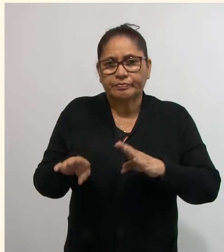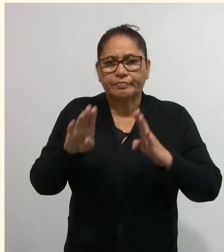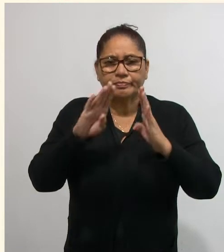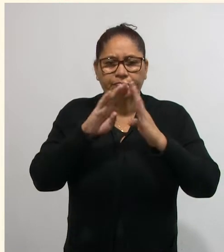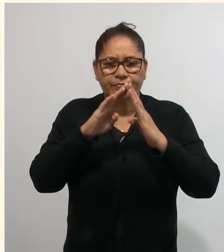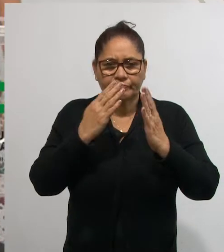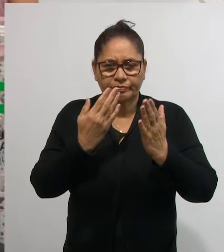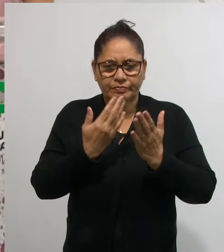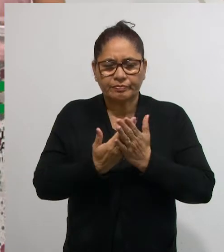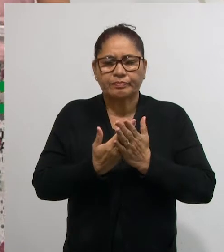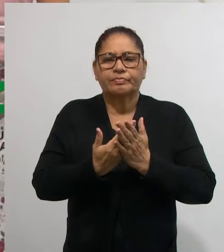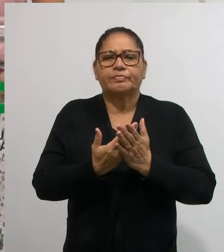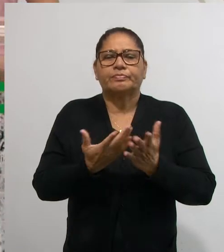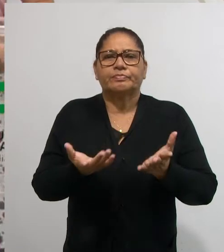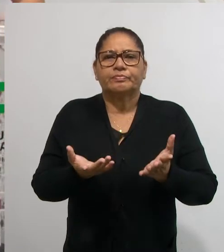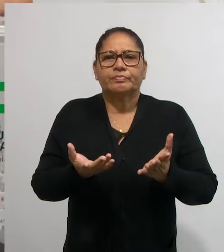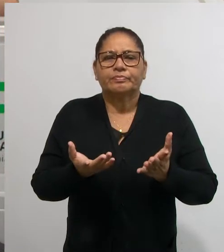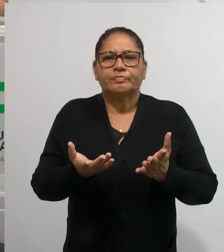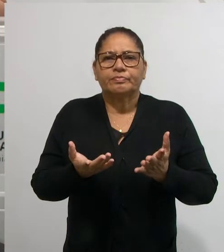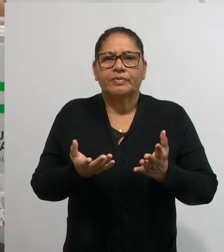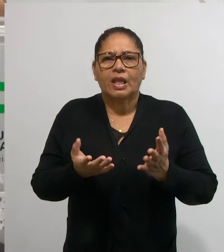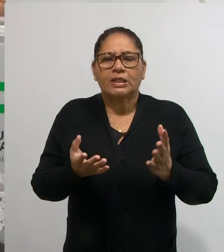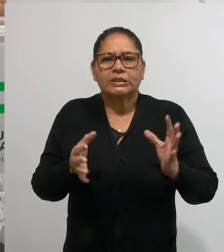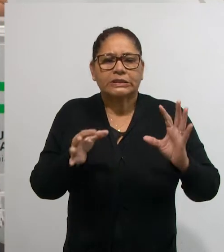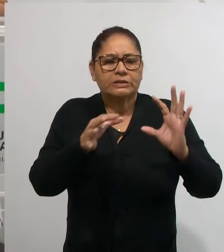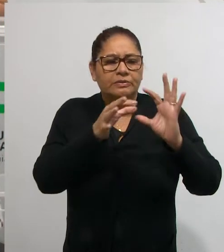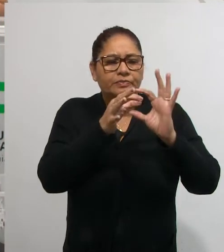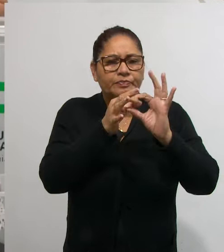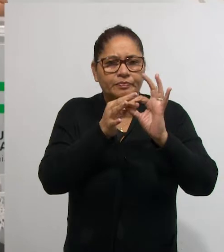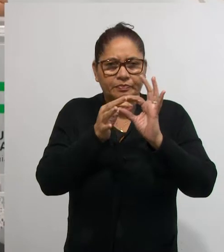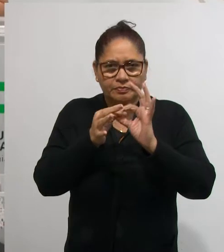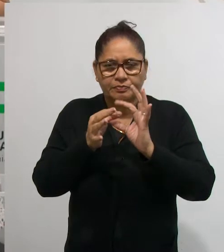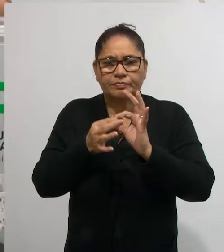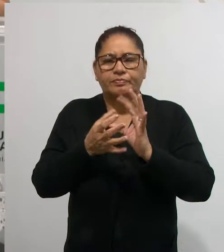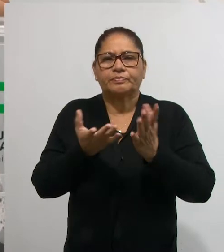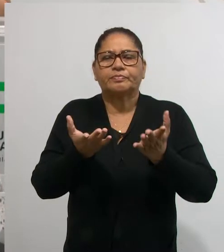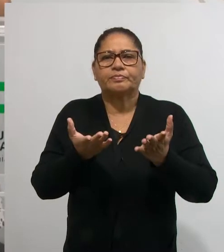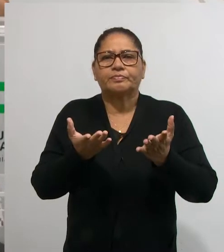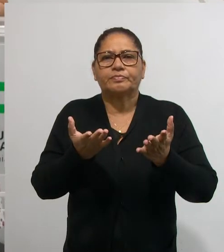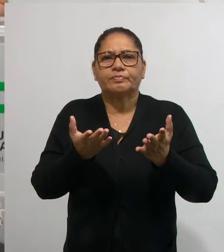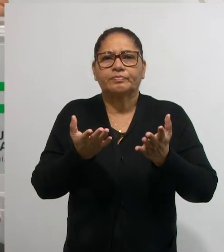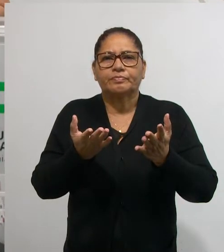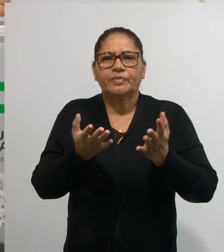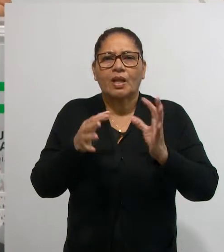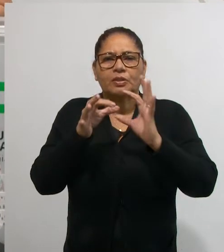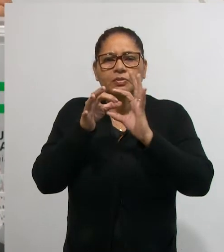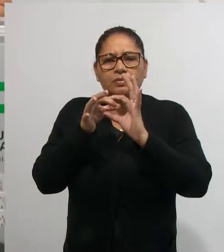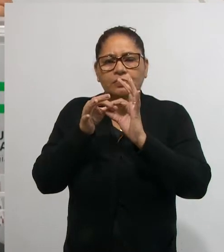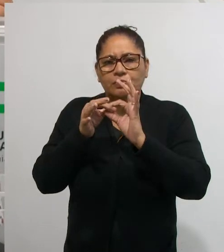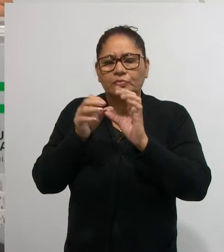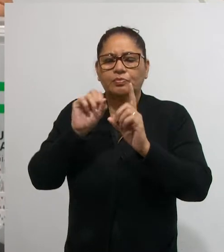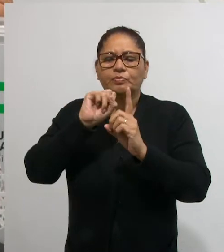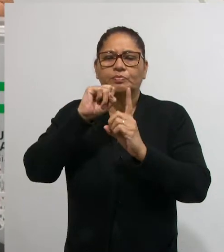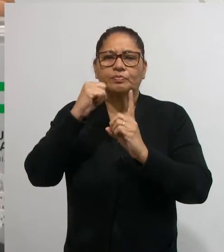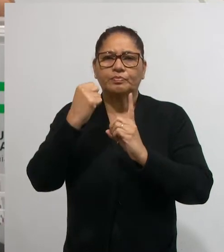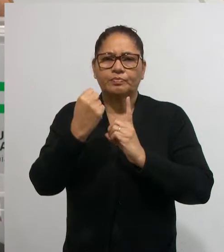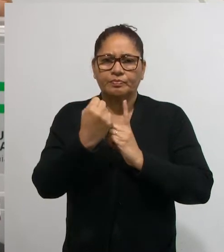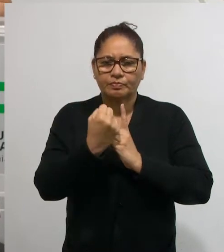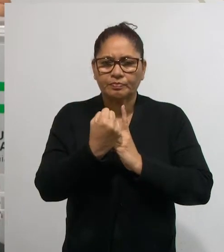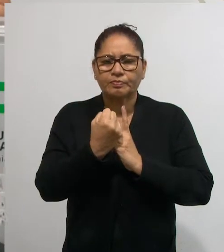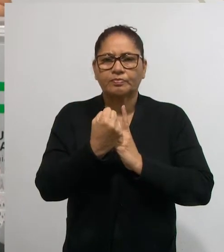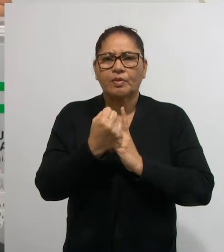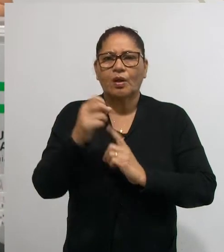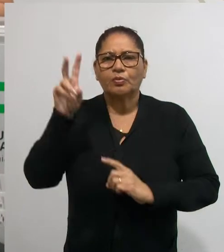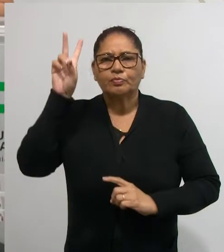escolar, elas estão interligadas. Elas estão num contexto social, num